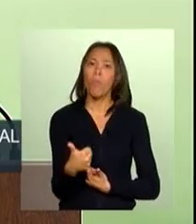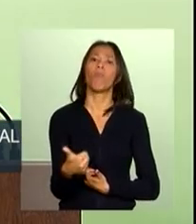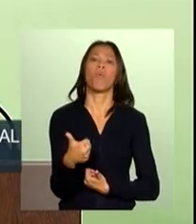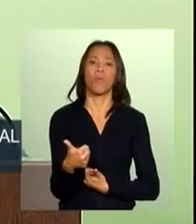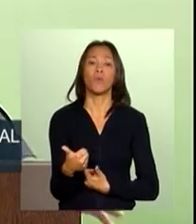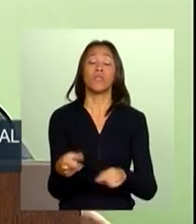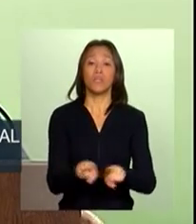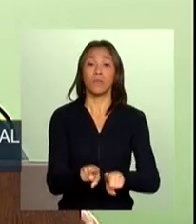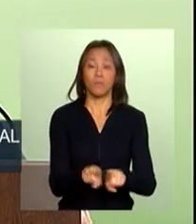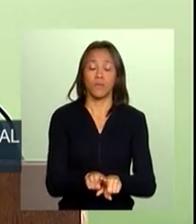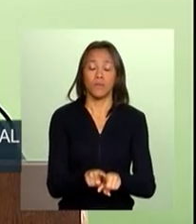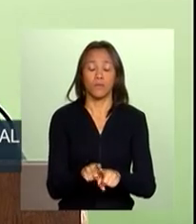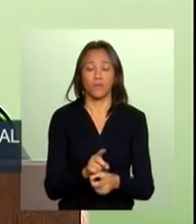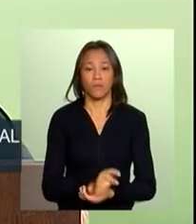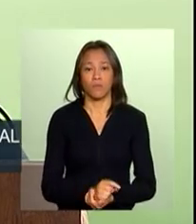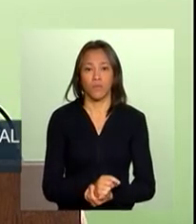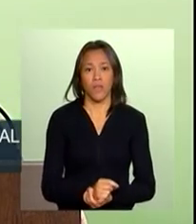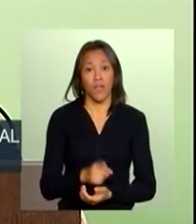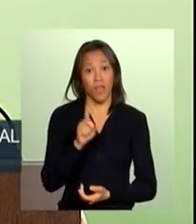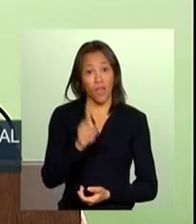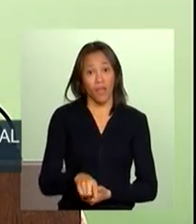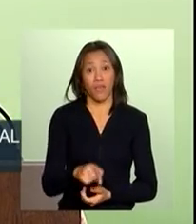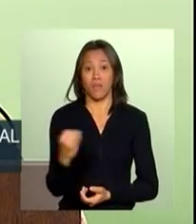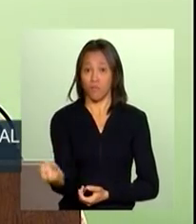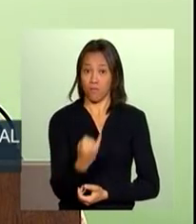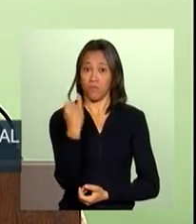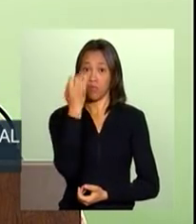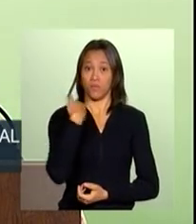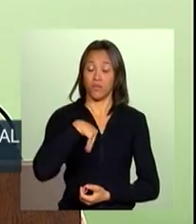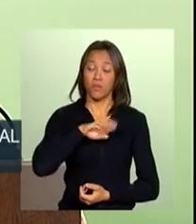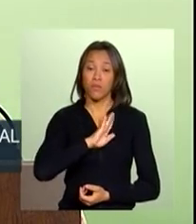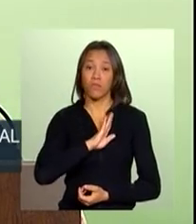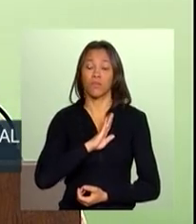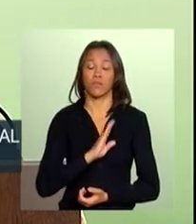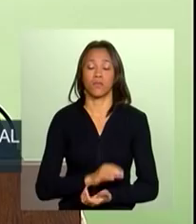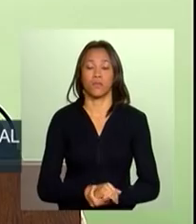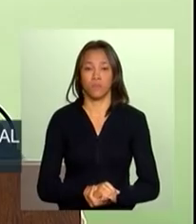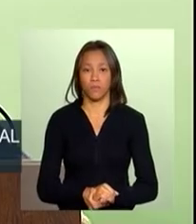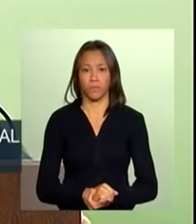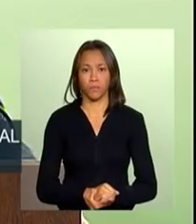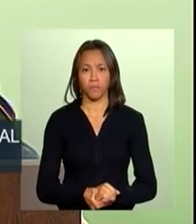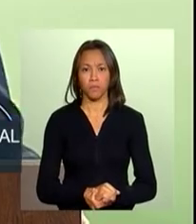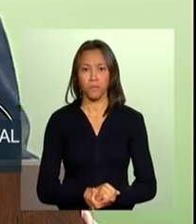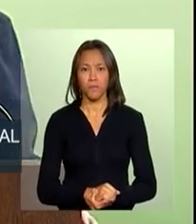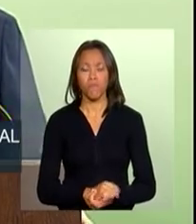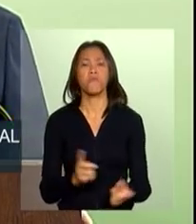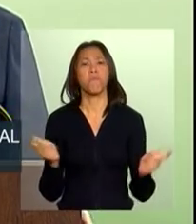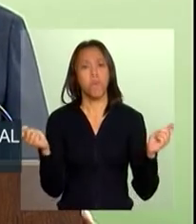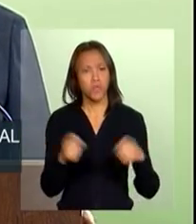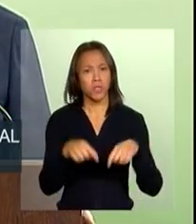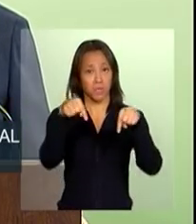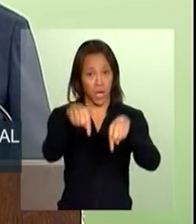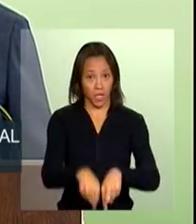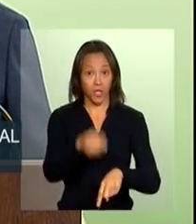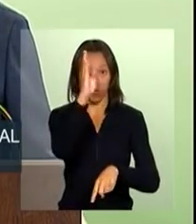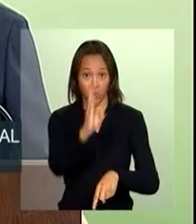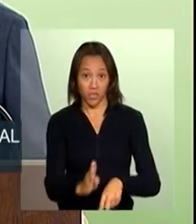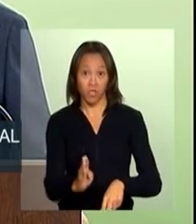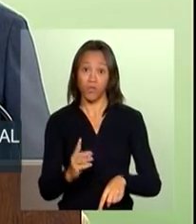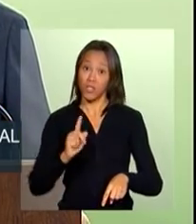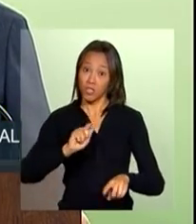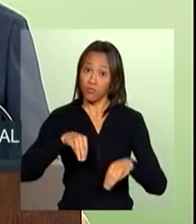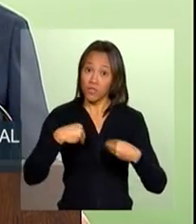também imprescindível que nós possamos nesse país que é o nosso,